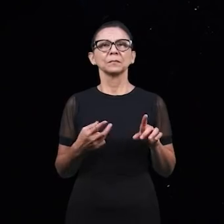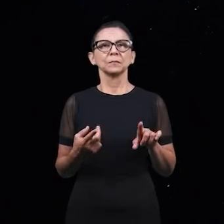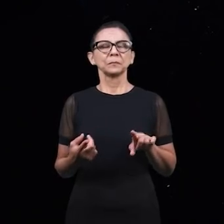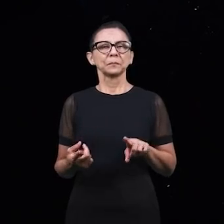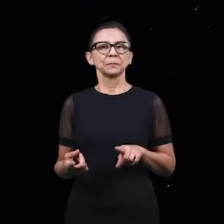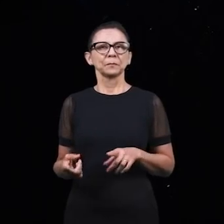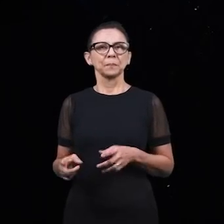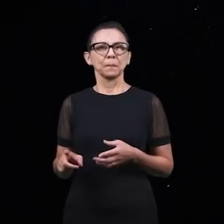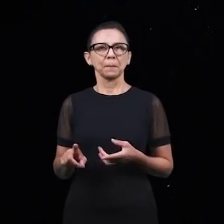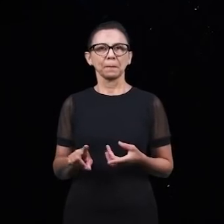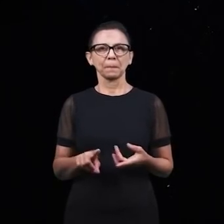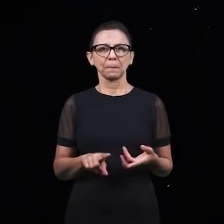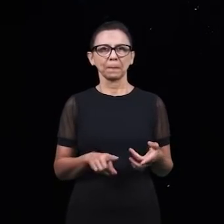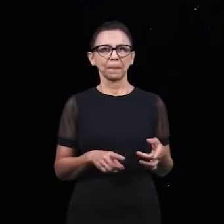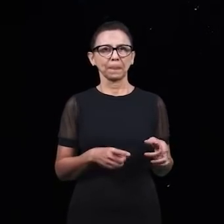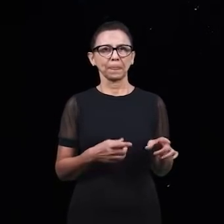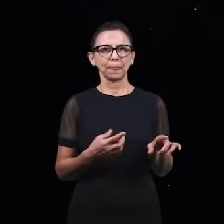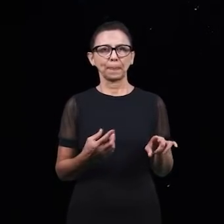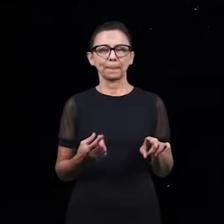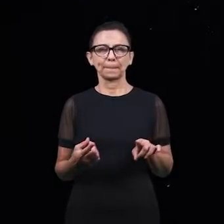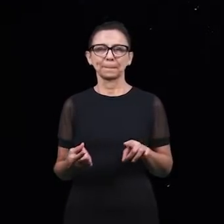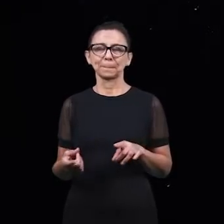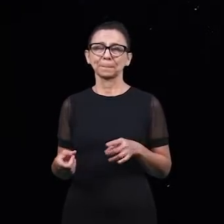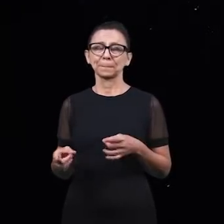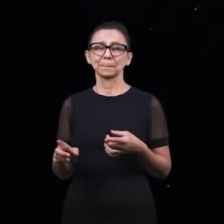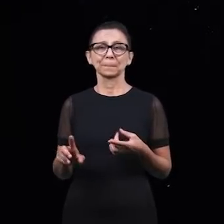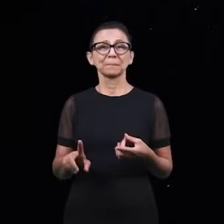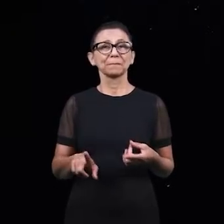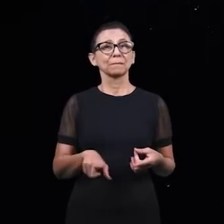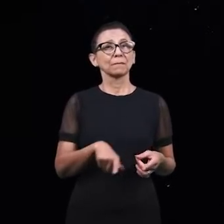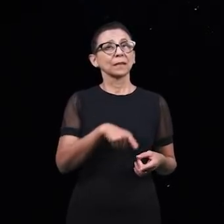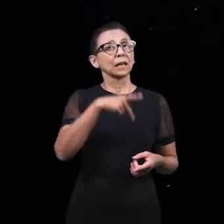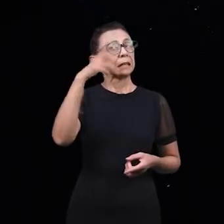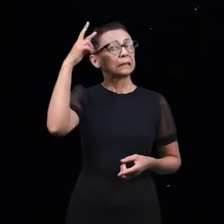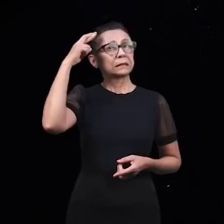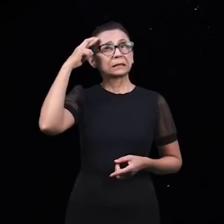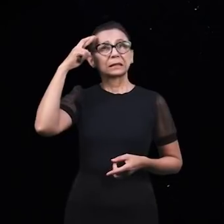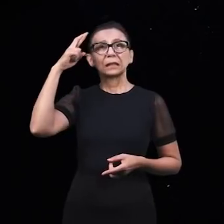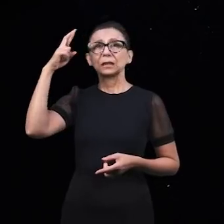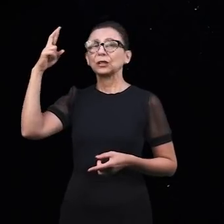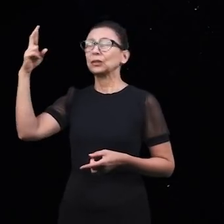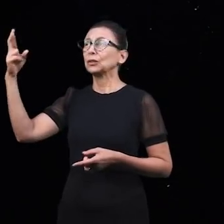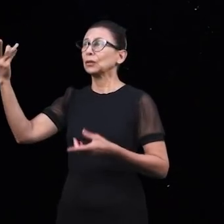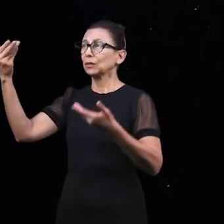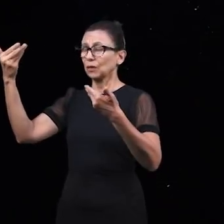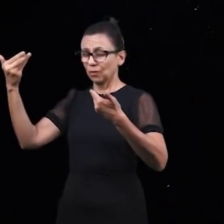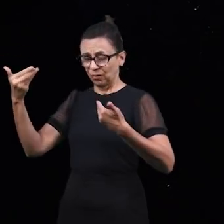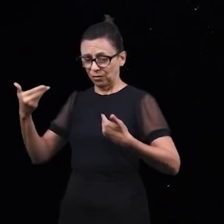Tão